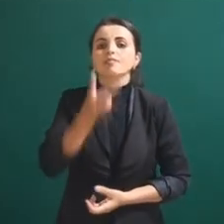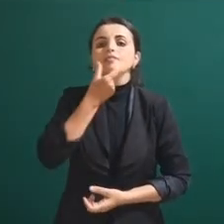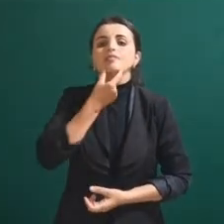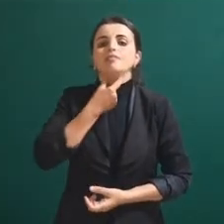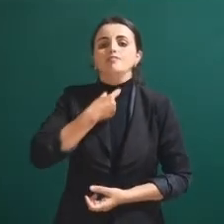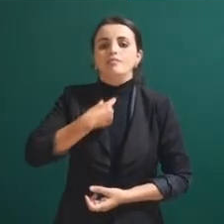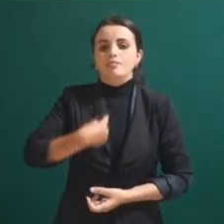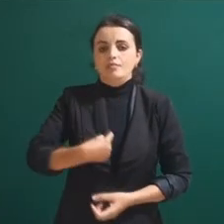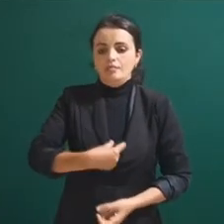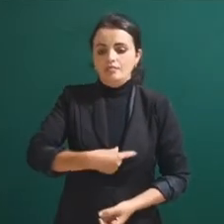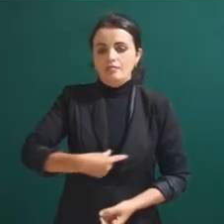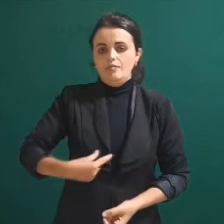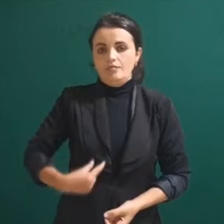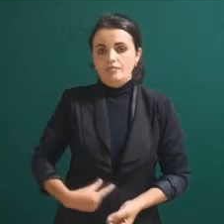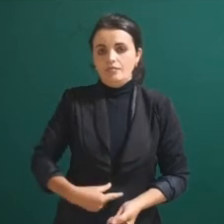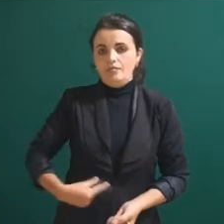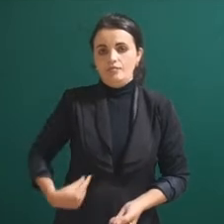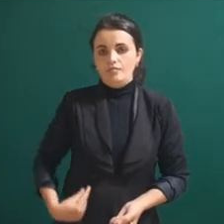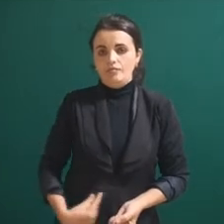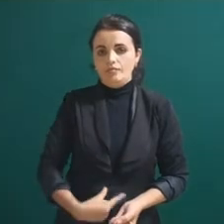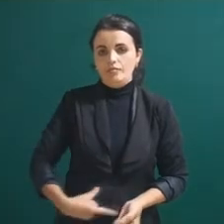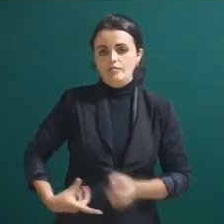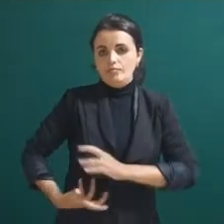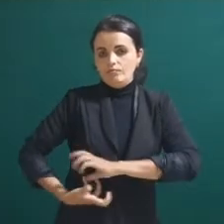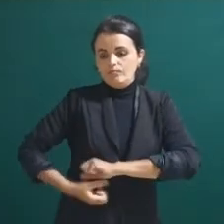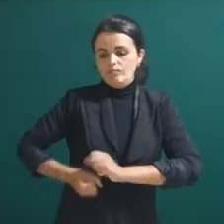só, no intestino delgado existe